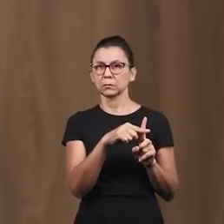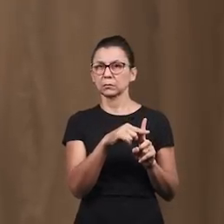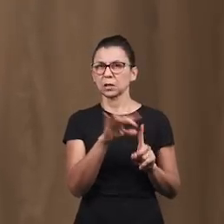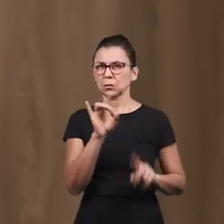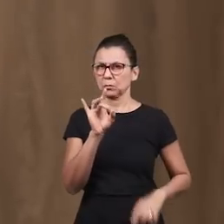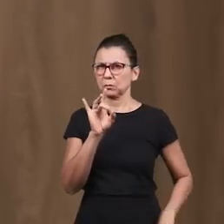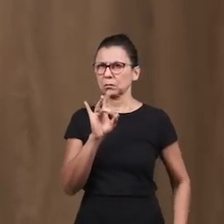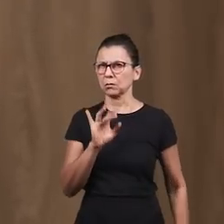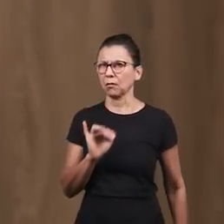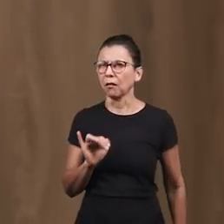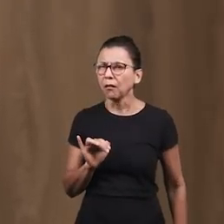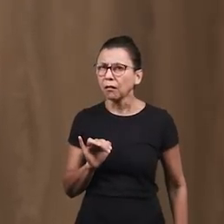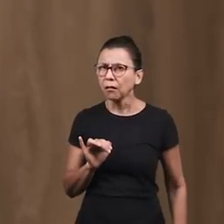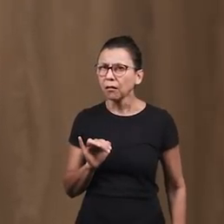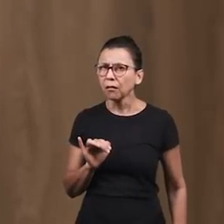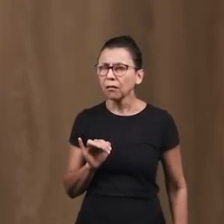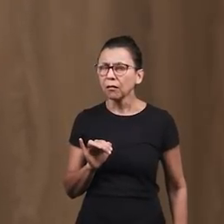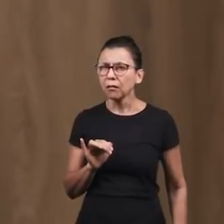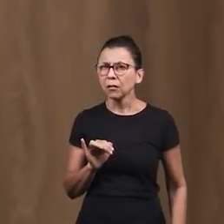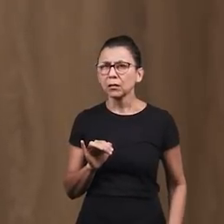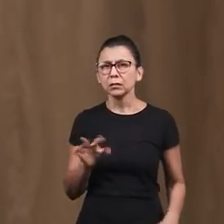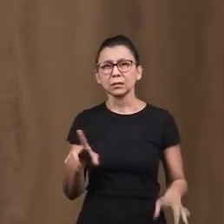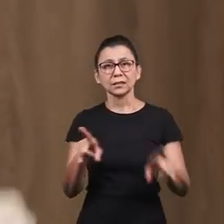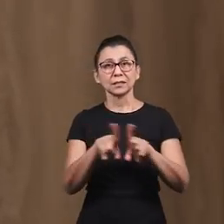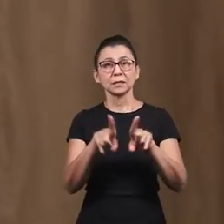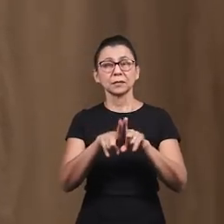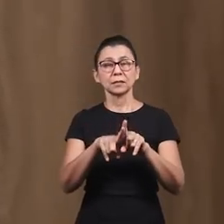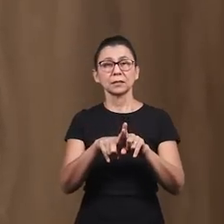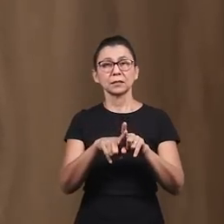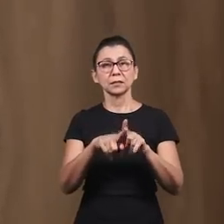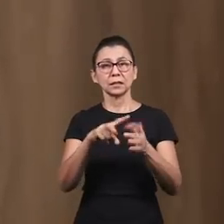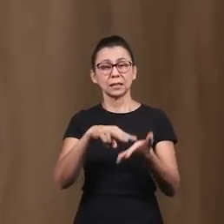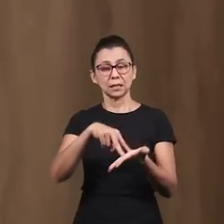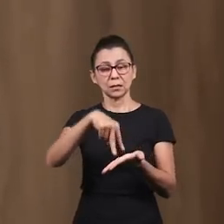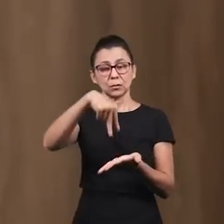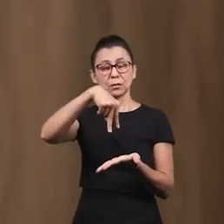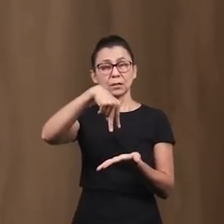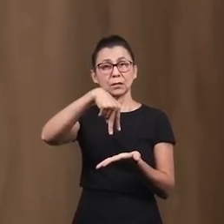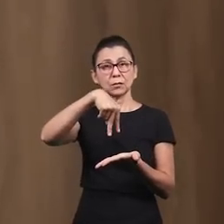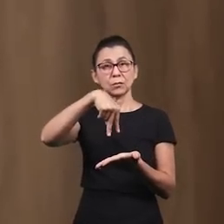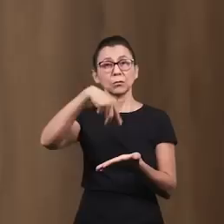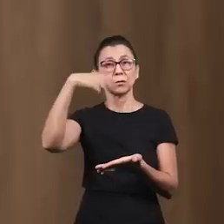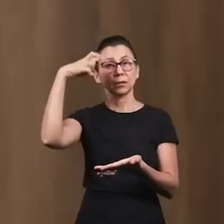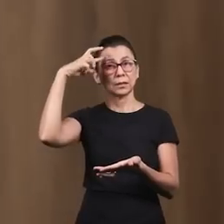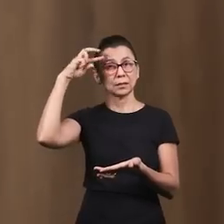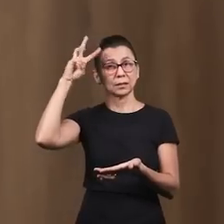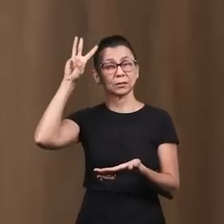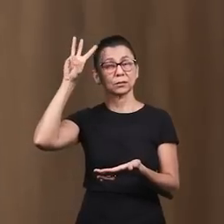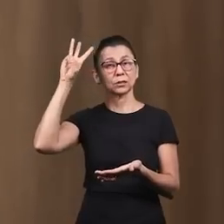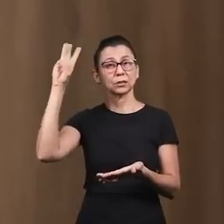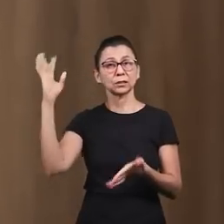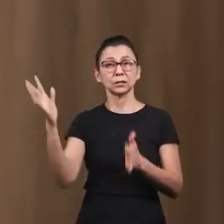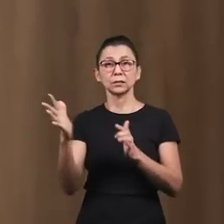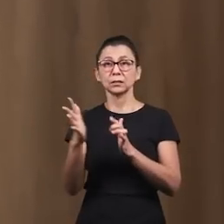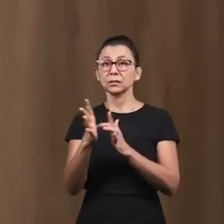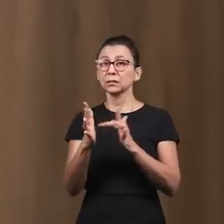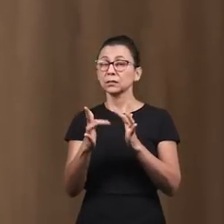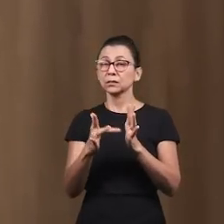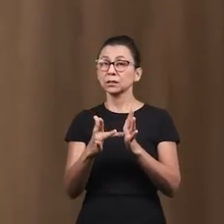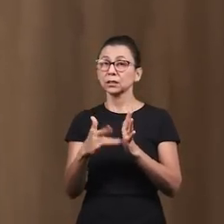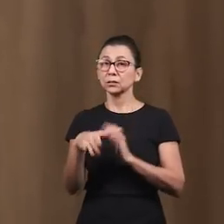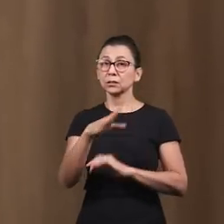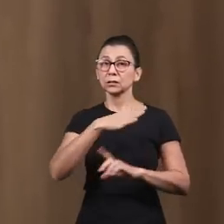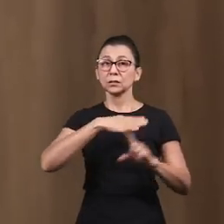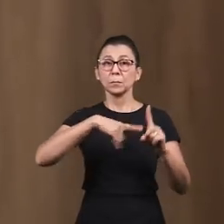Jesus ressuscitou. Aleluia, glória a Jesus, o nosso Jesus amado